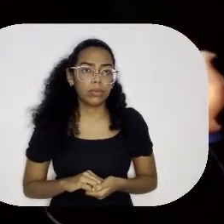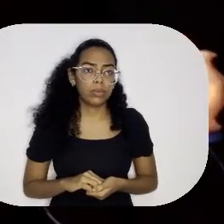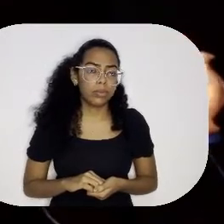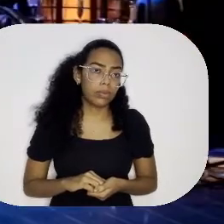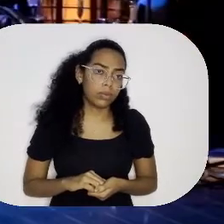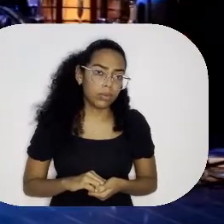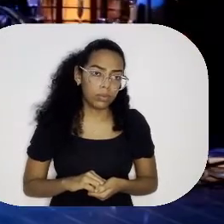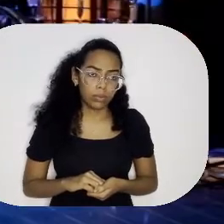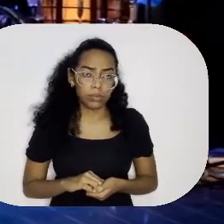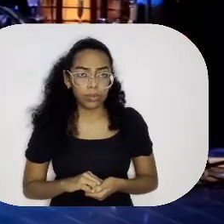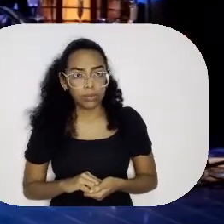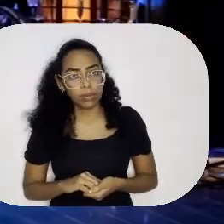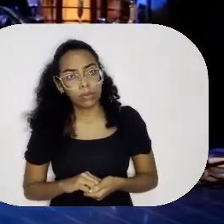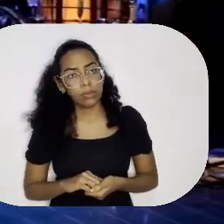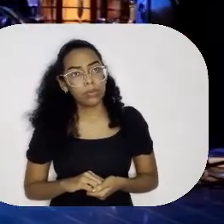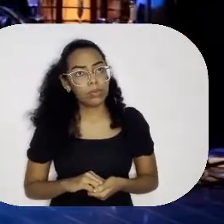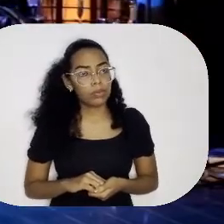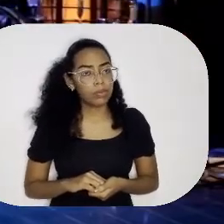outro lugar,